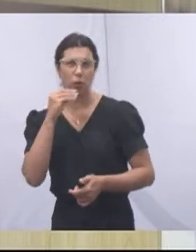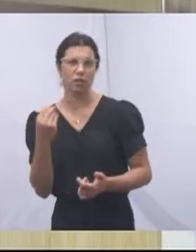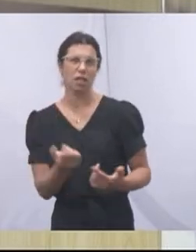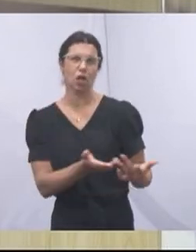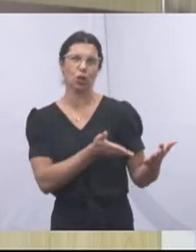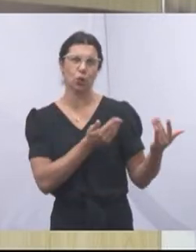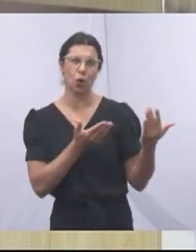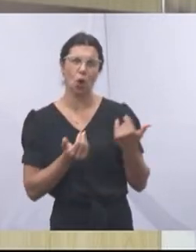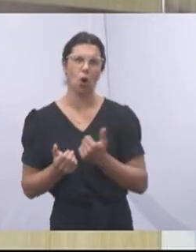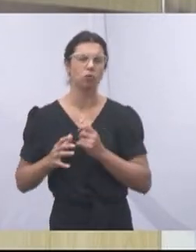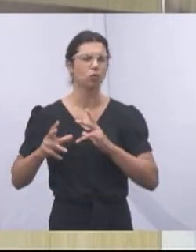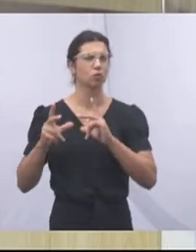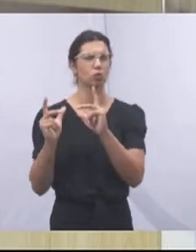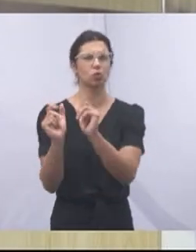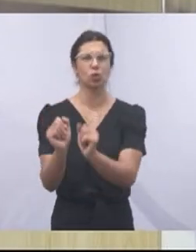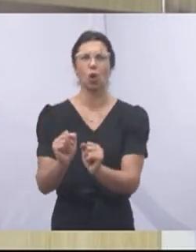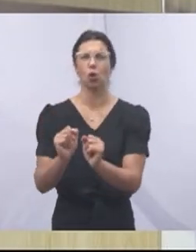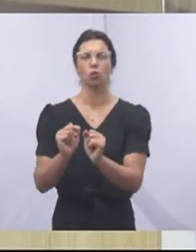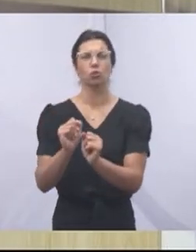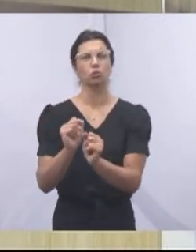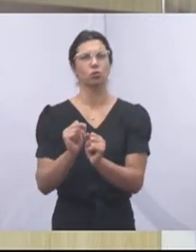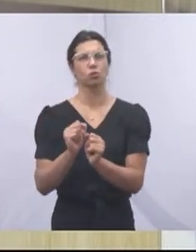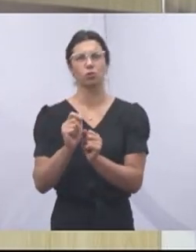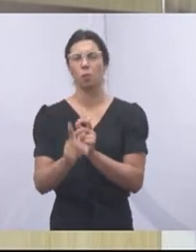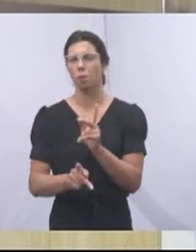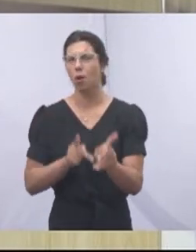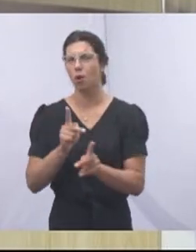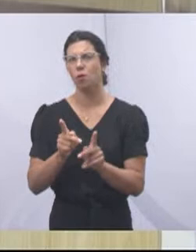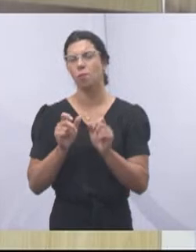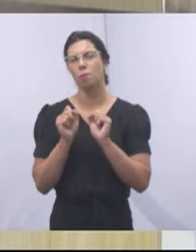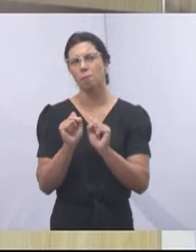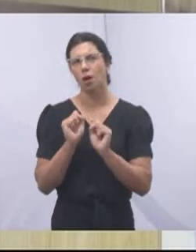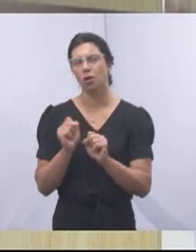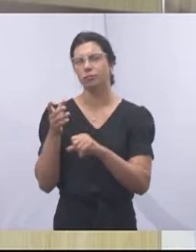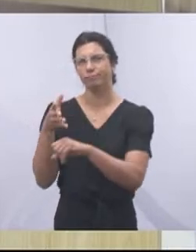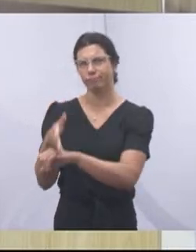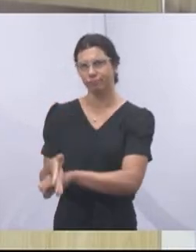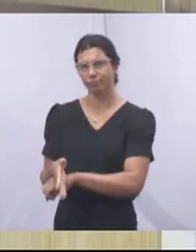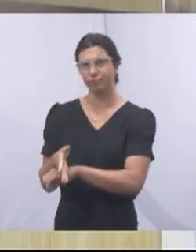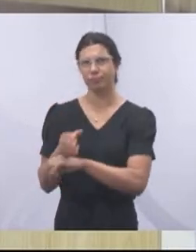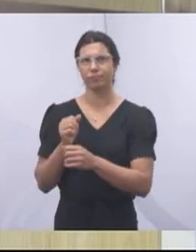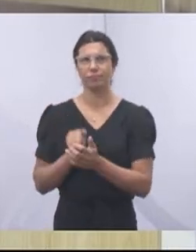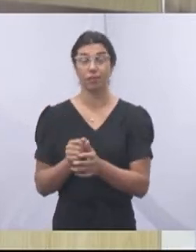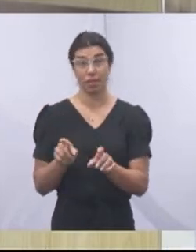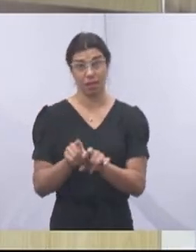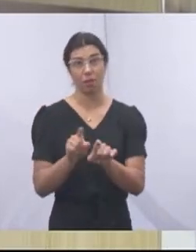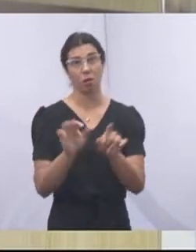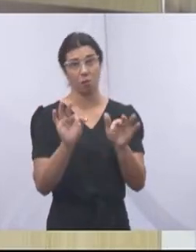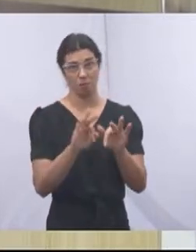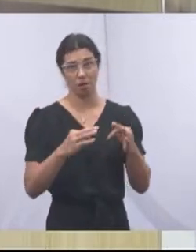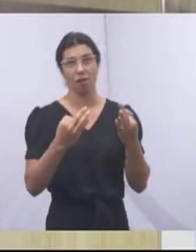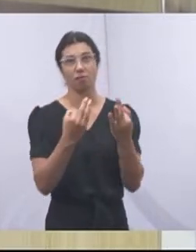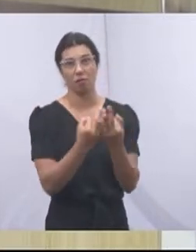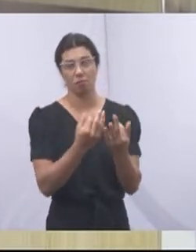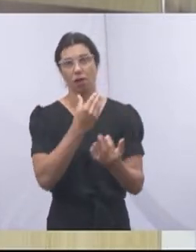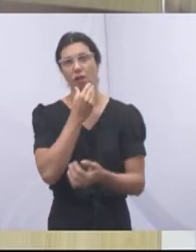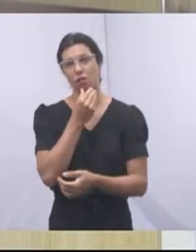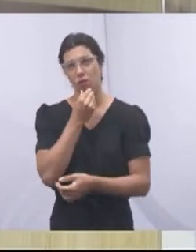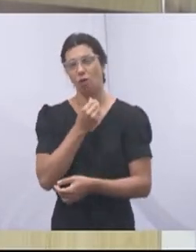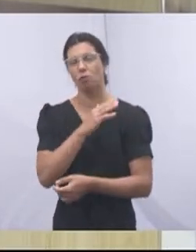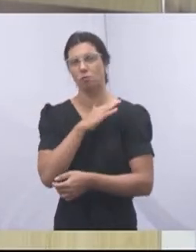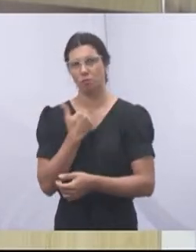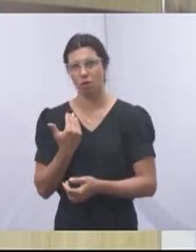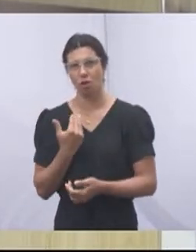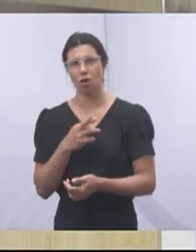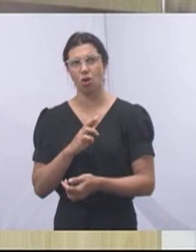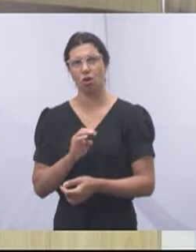adolescentes, jovens, para todo o público ali da região do Bandeira Branca e também para a família do senhor Roberto, para a memória do